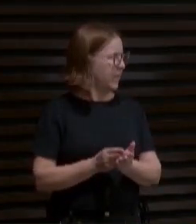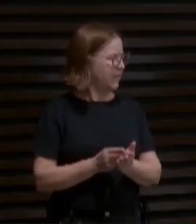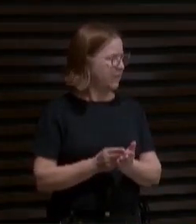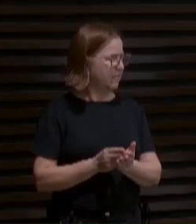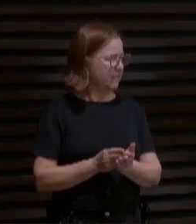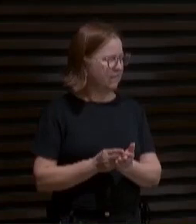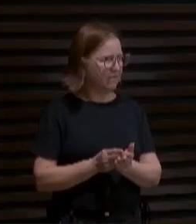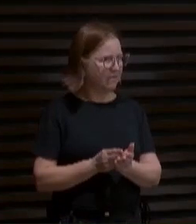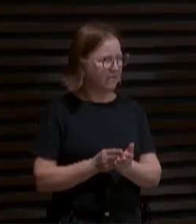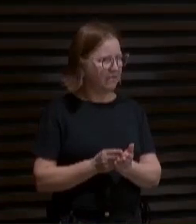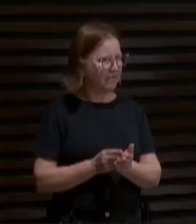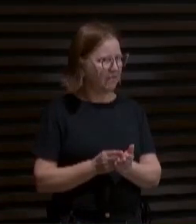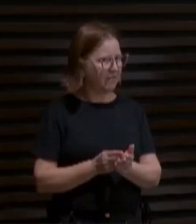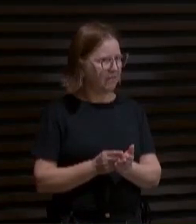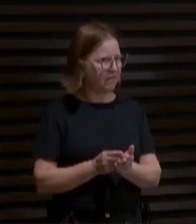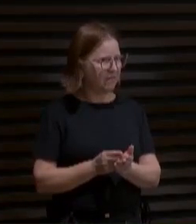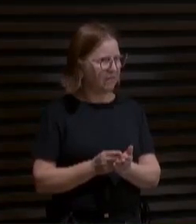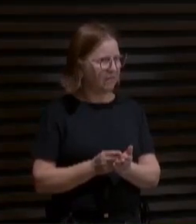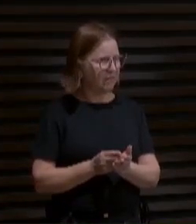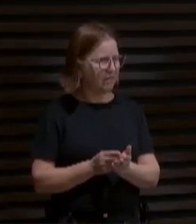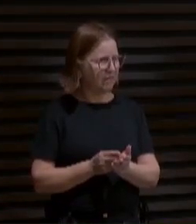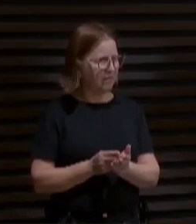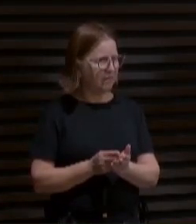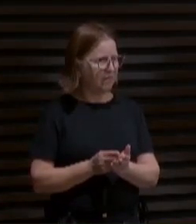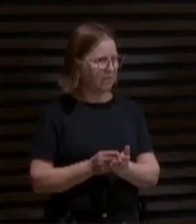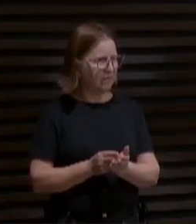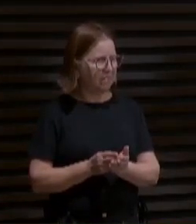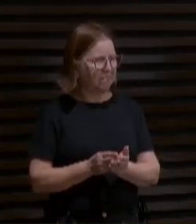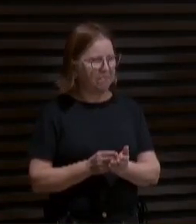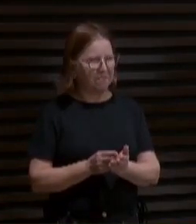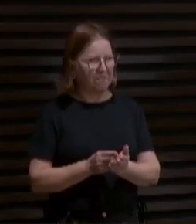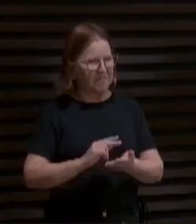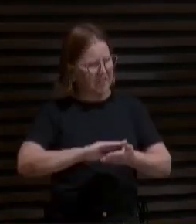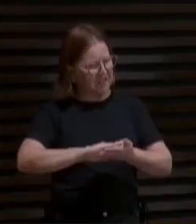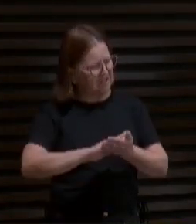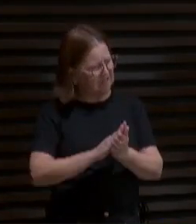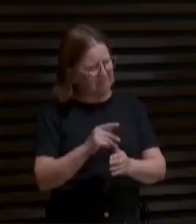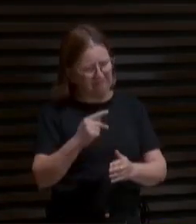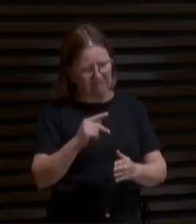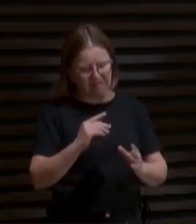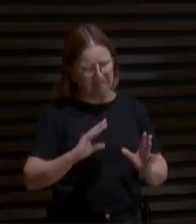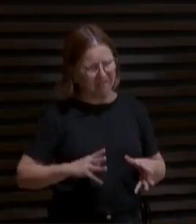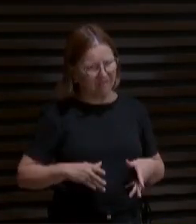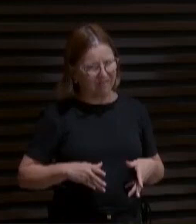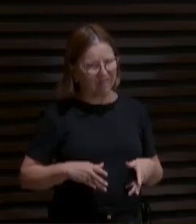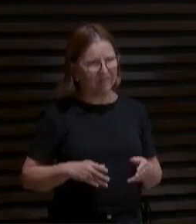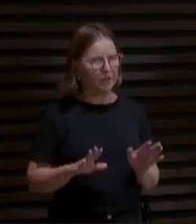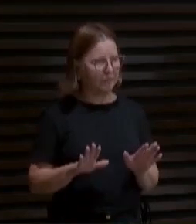pedaço do seu corpo, você vai igual... como